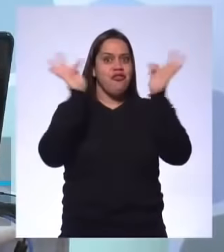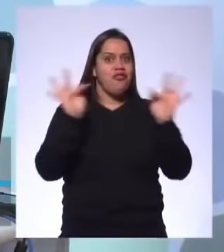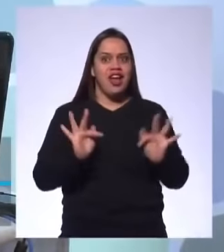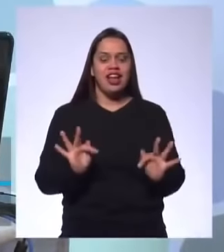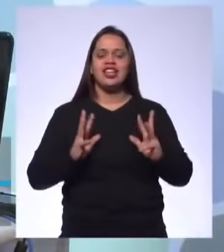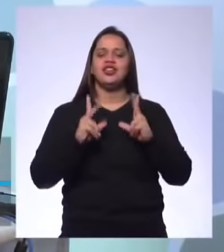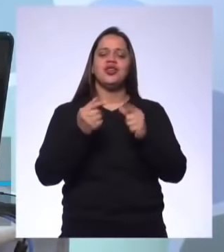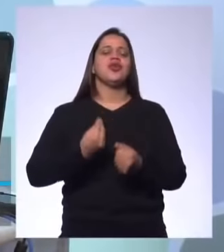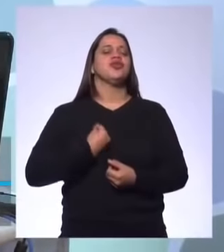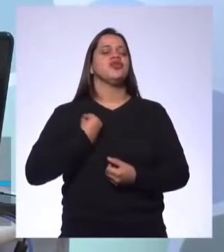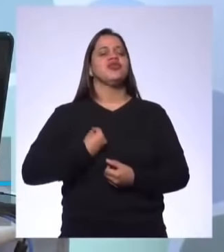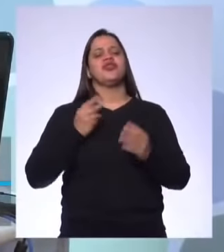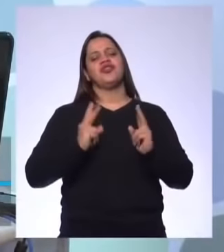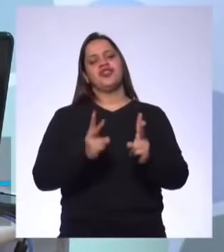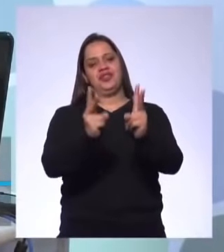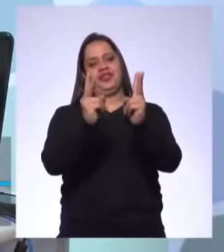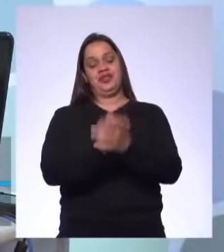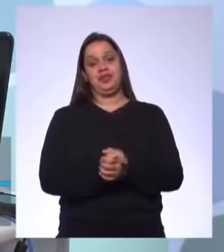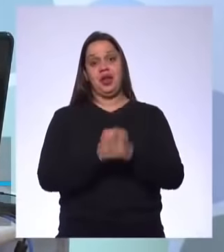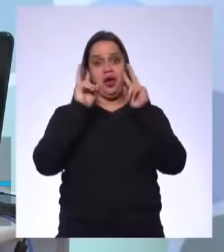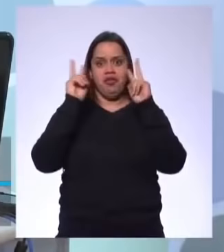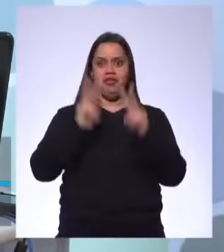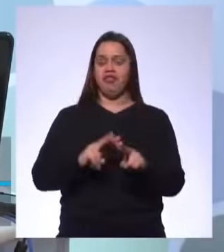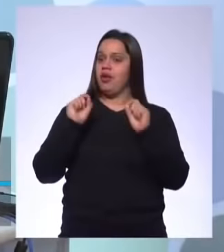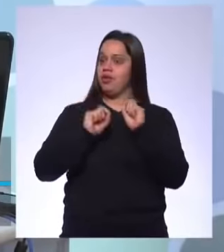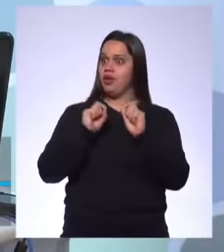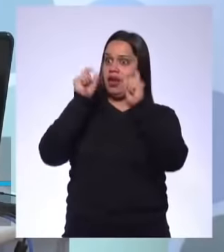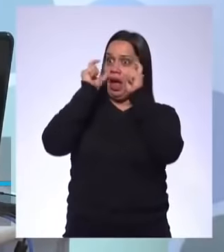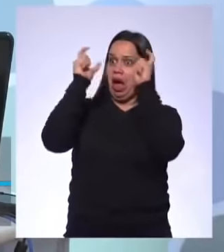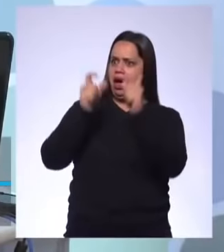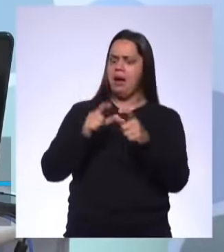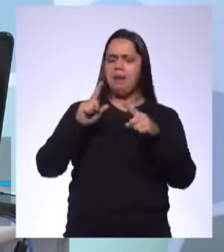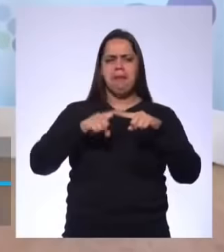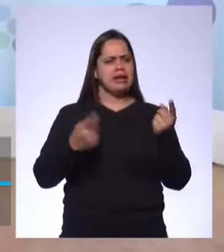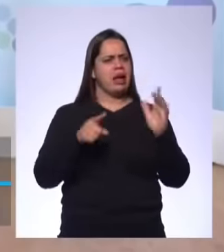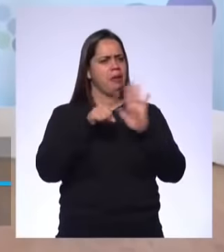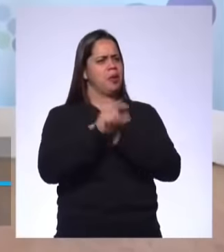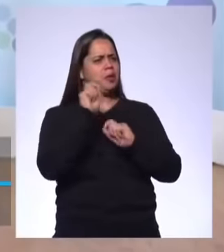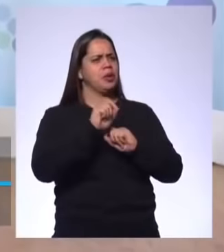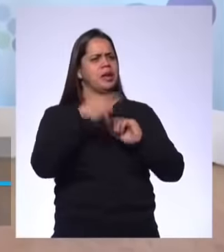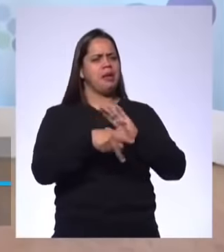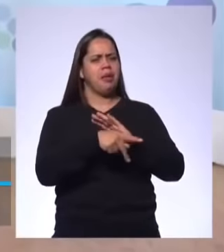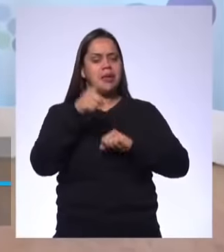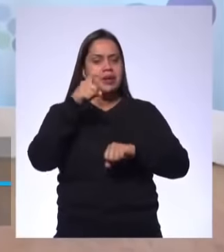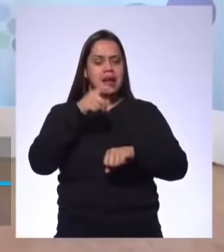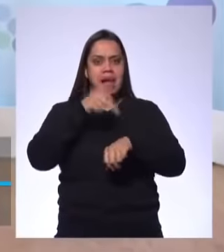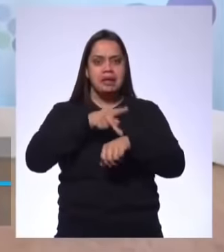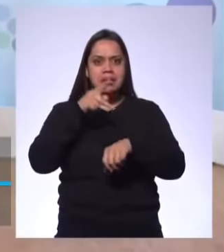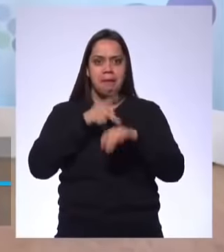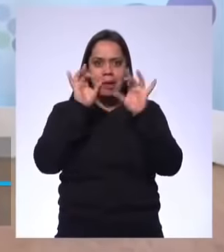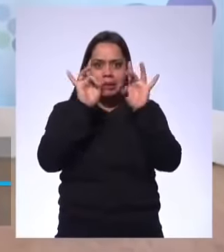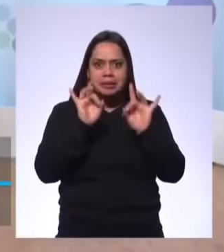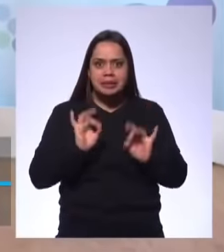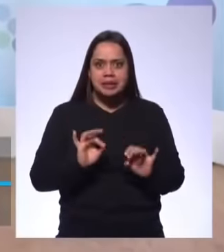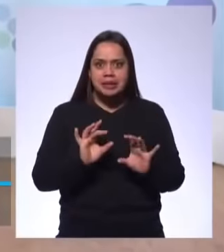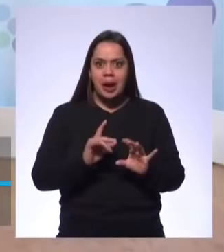termina aí. Olha que interessante. E essa pérola, então, que ela ficou botando? Gente, que Gente. coisa.